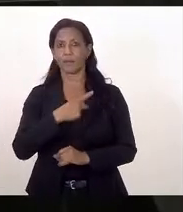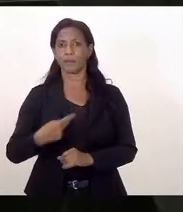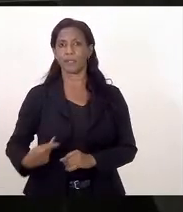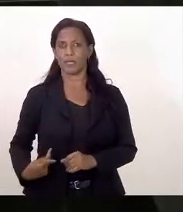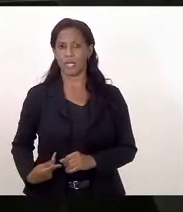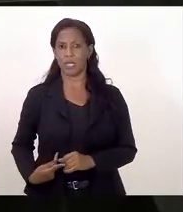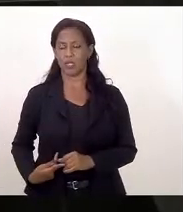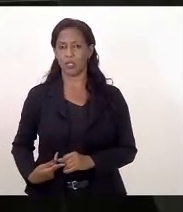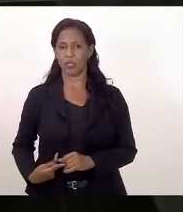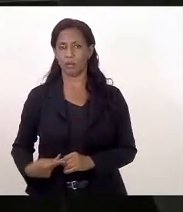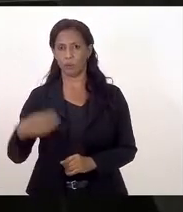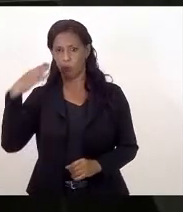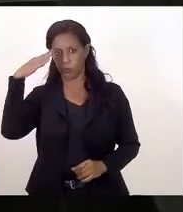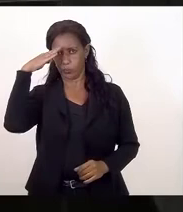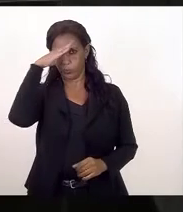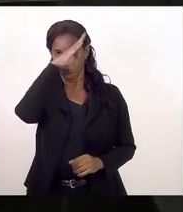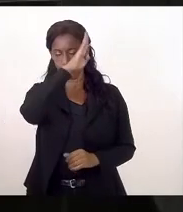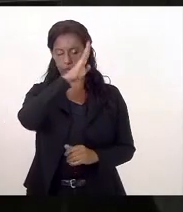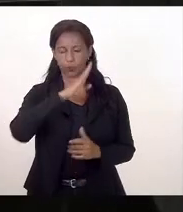República